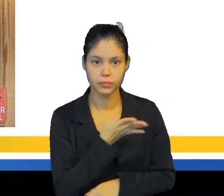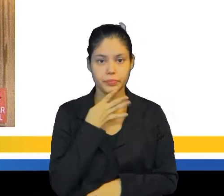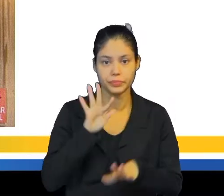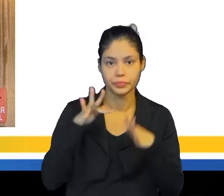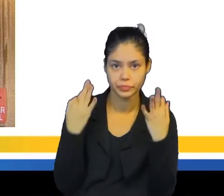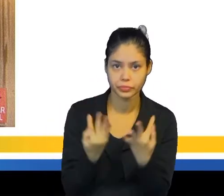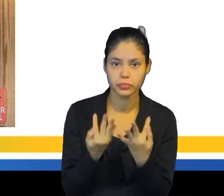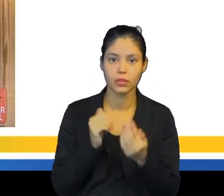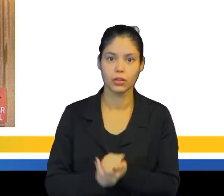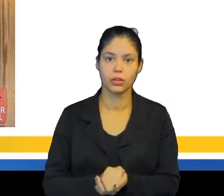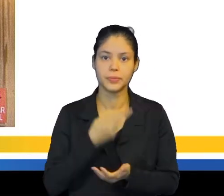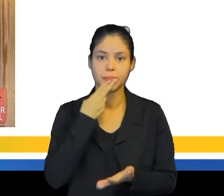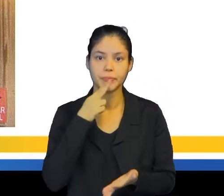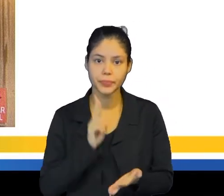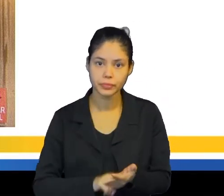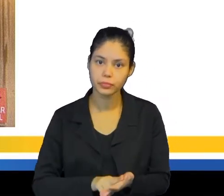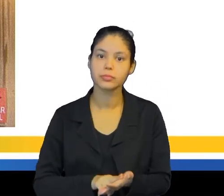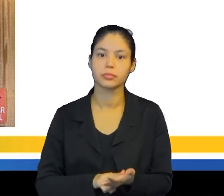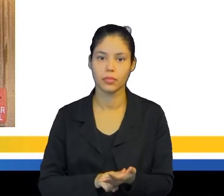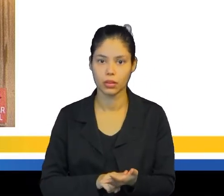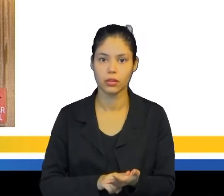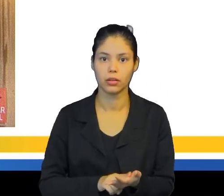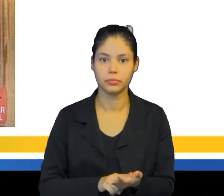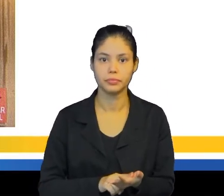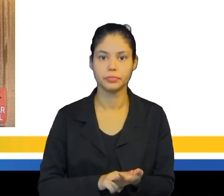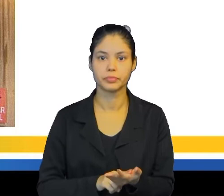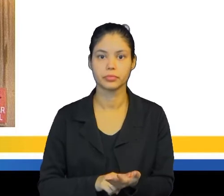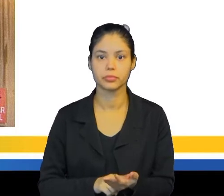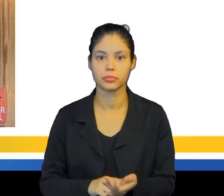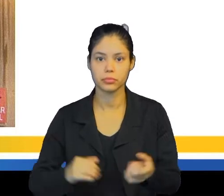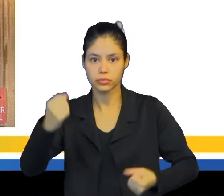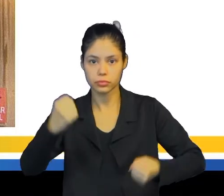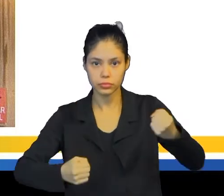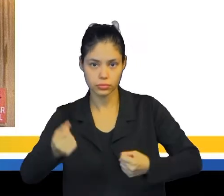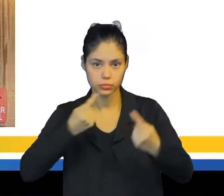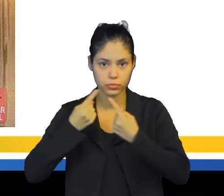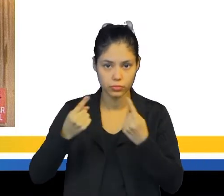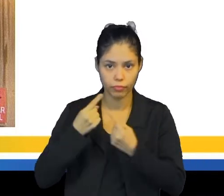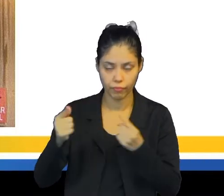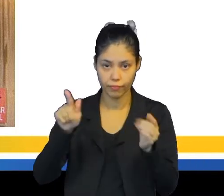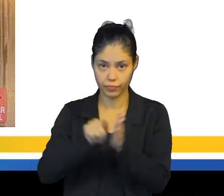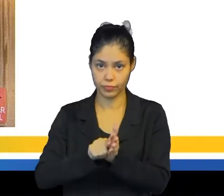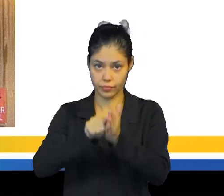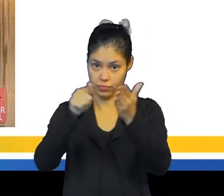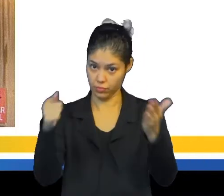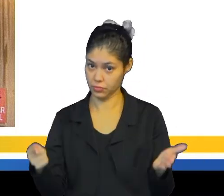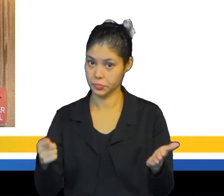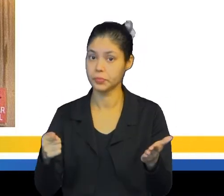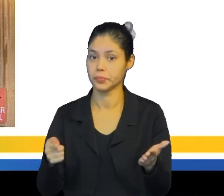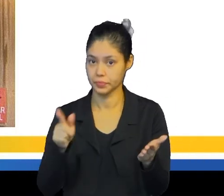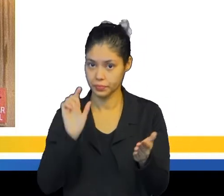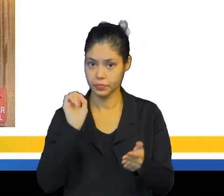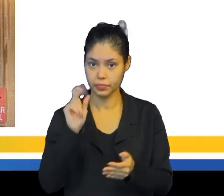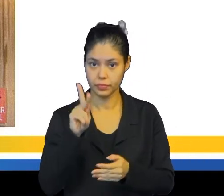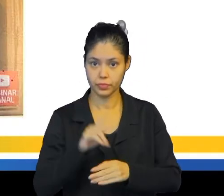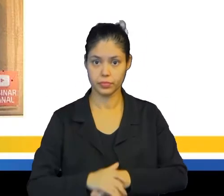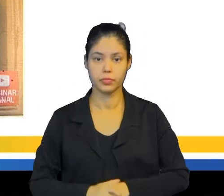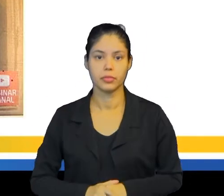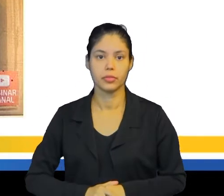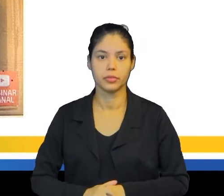e familiares. A carta do leitor, pessoal, é de veículos de comunicação jornalístico,